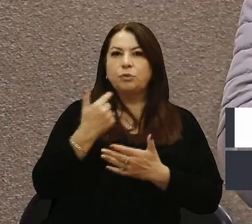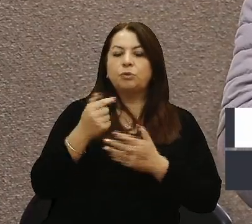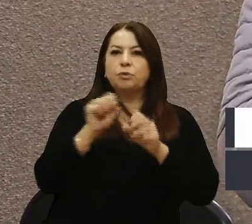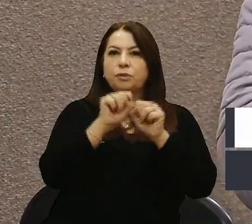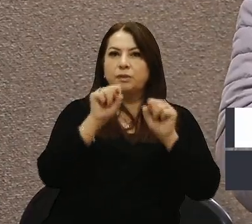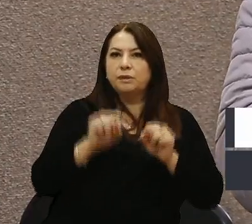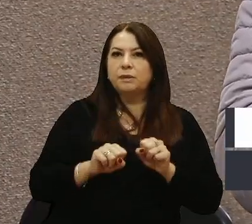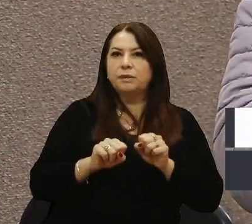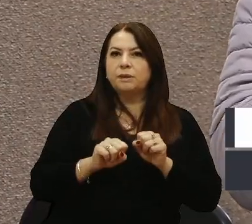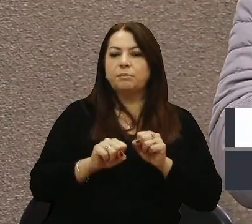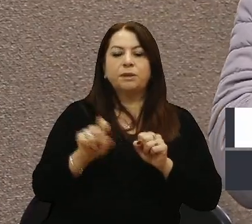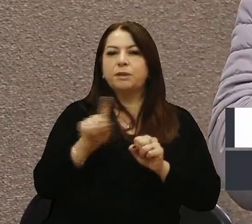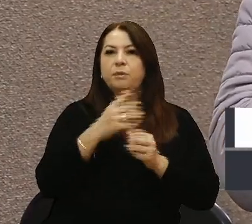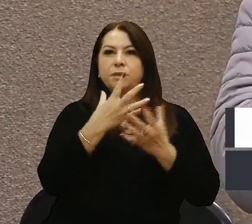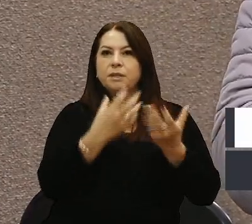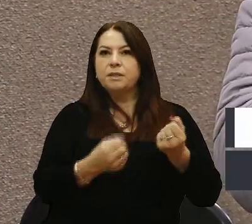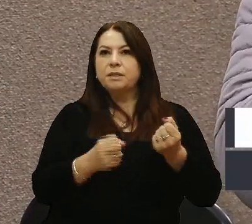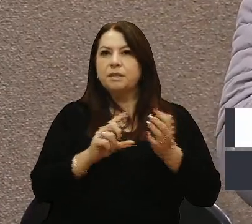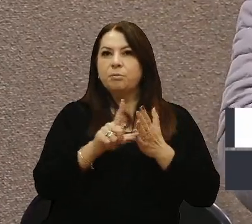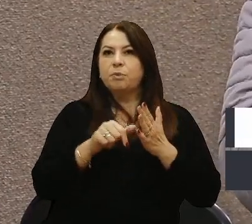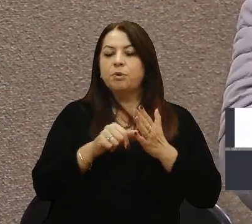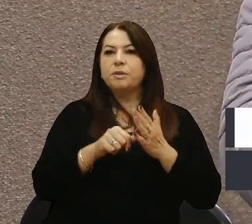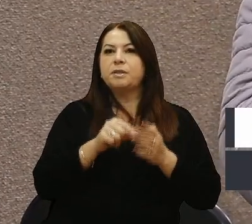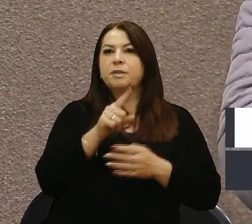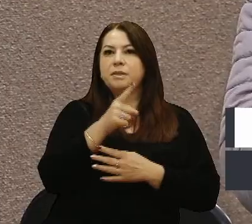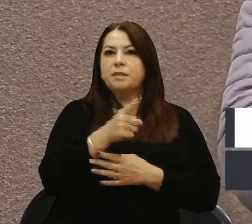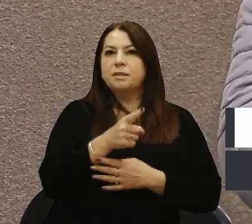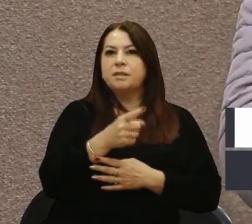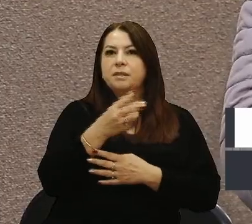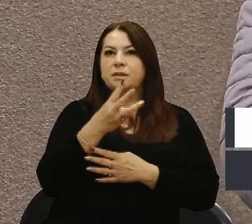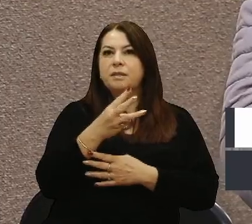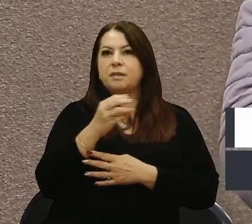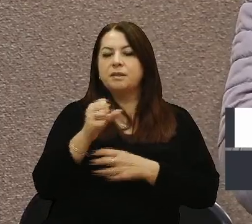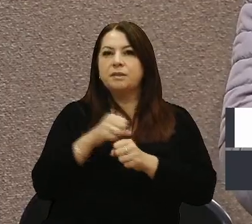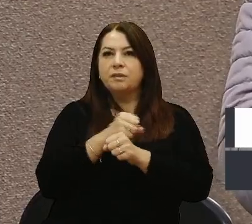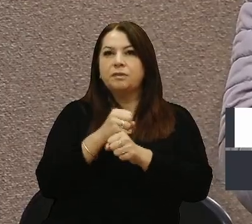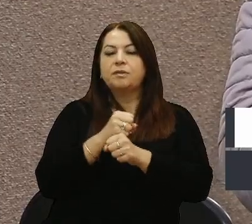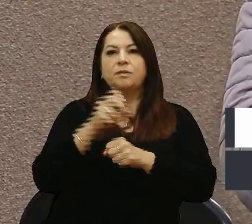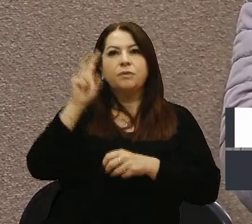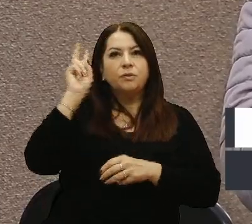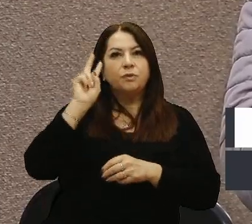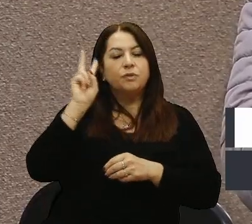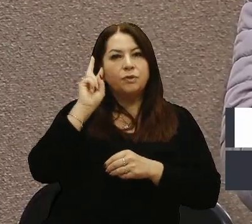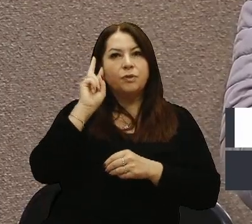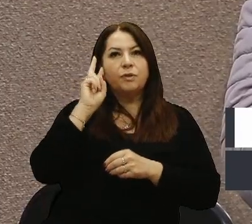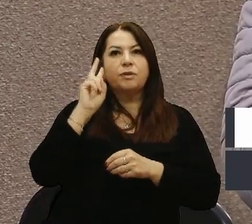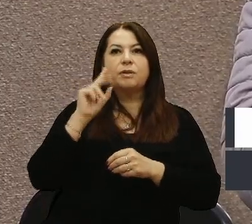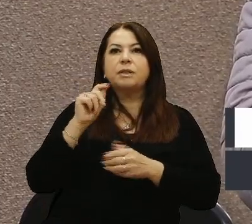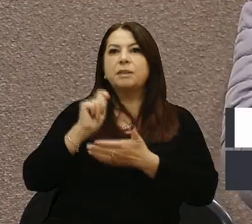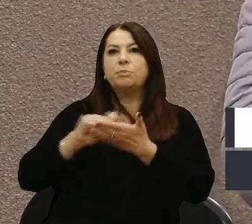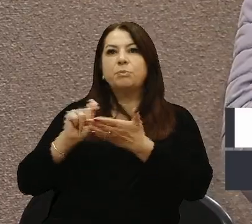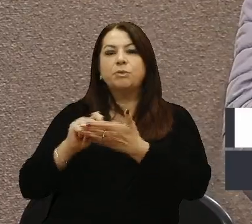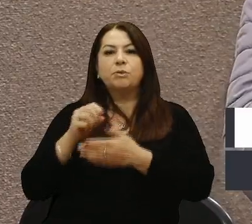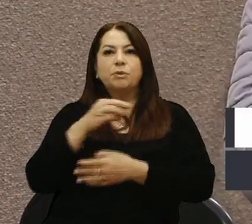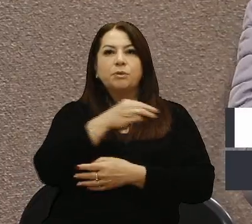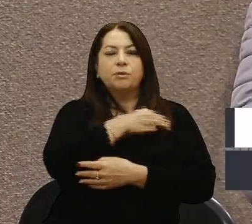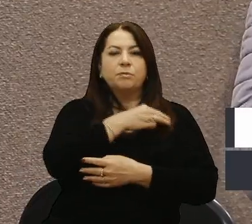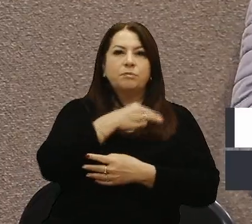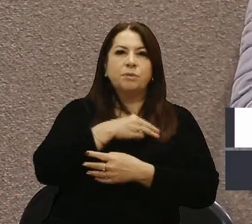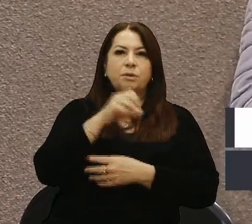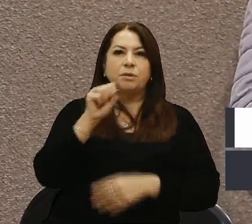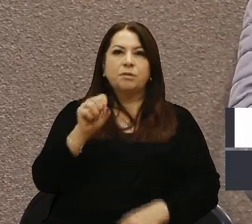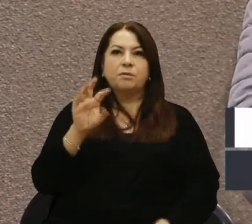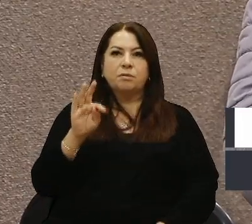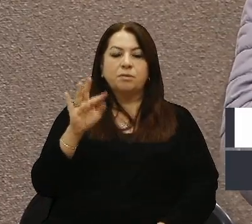sistema e rejeitar, depois de mais de 130 anos de história, a indicação de um ministro ao